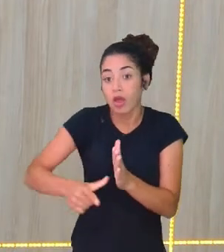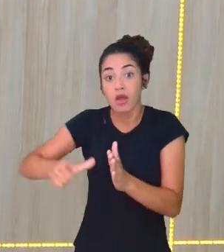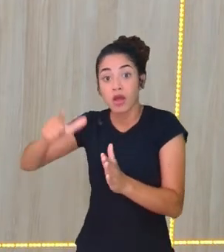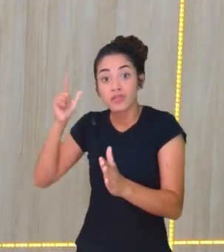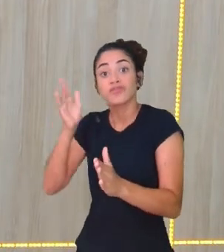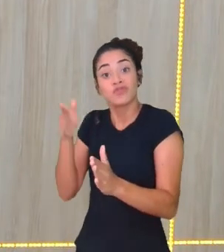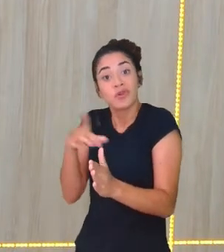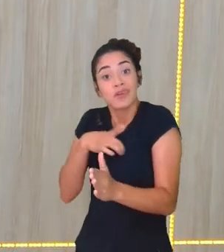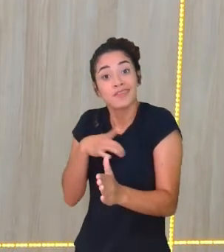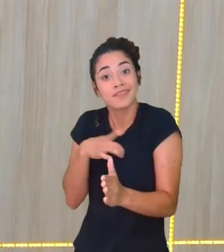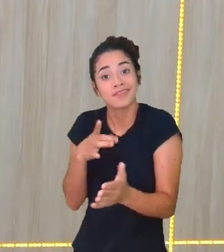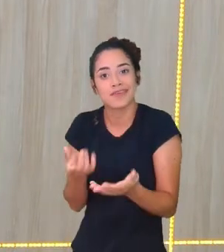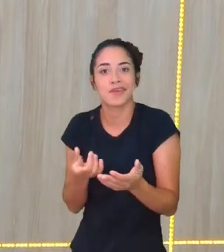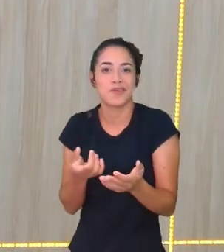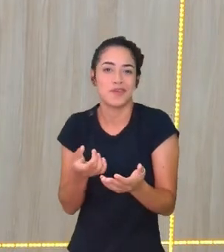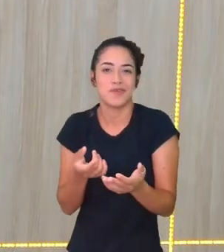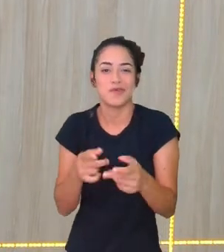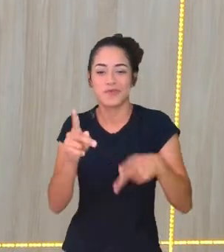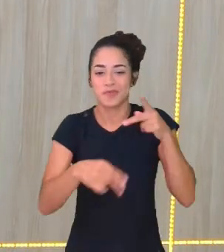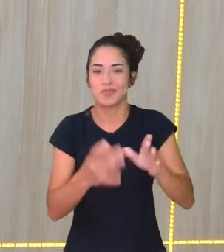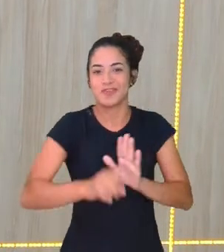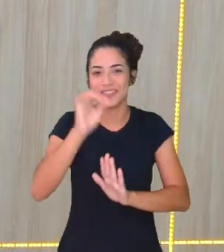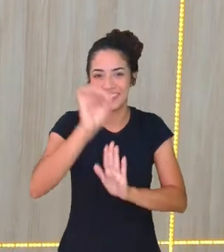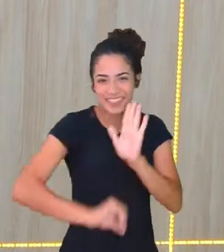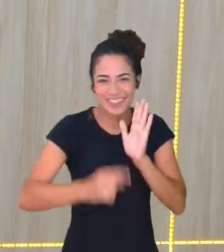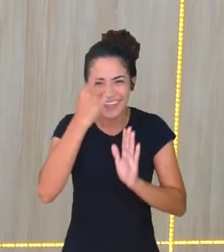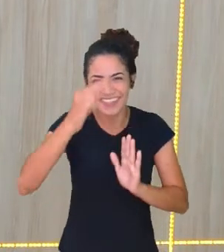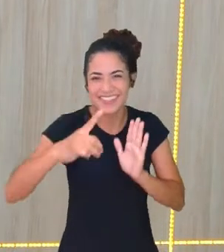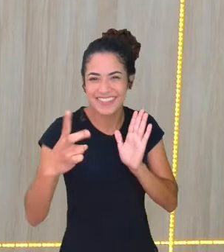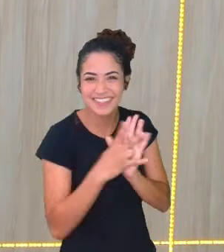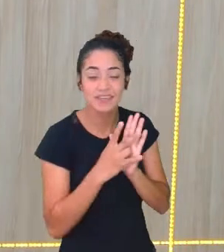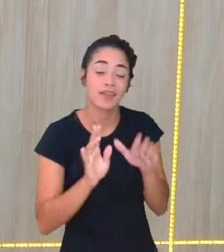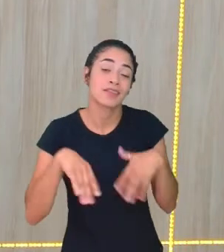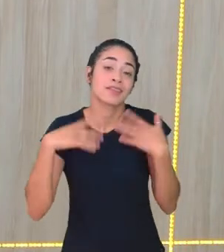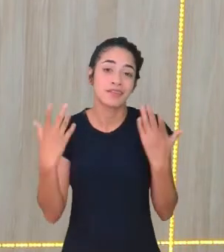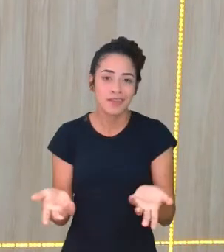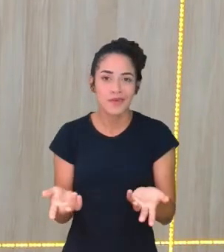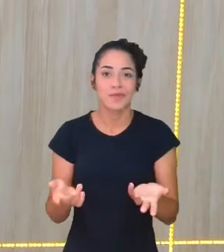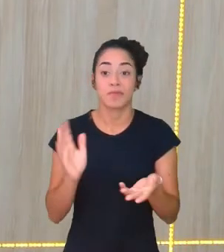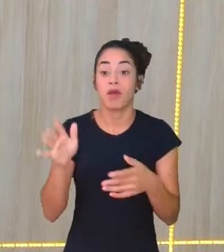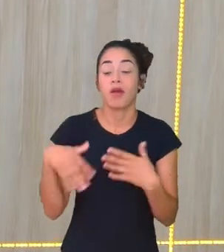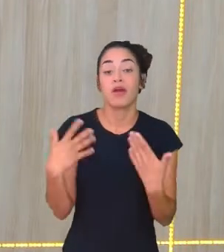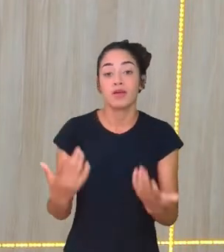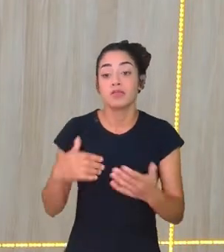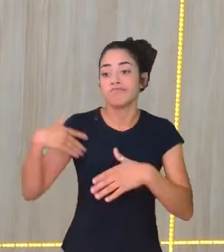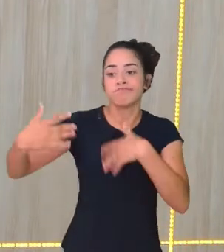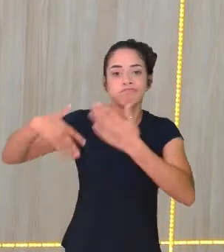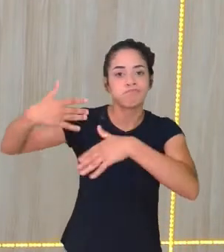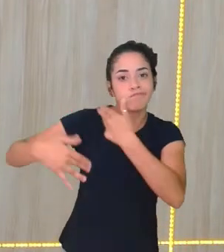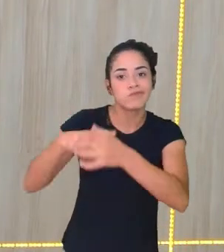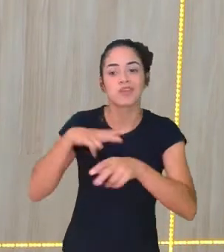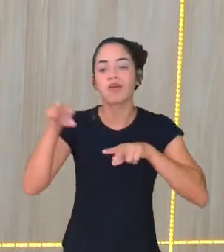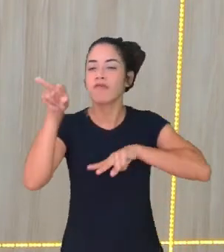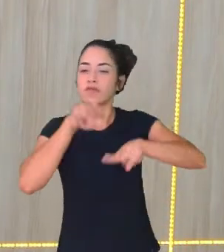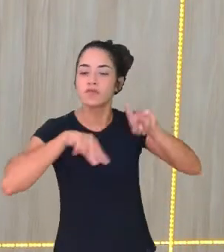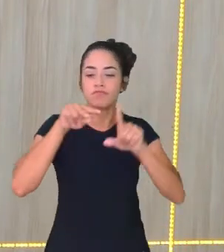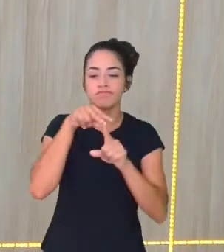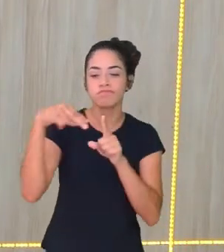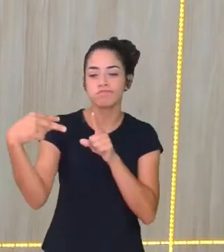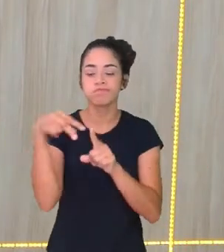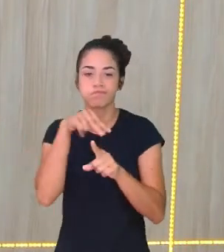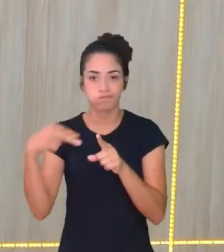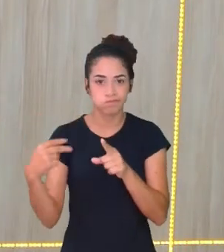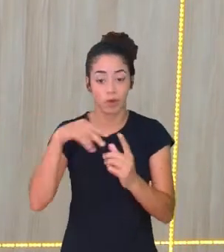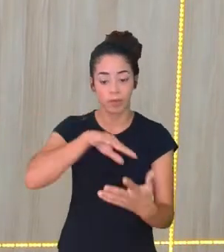já existia os povos originários aqui então mas durante um bom tempo né se teve uma visão né de mundo